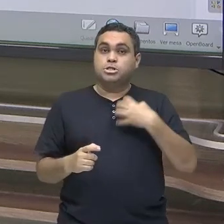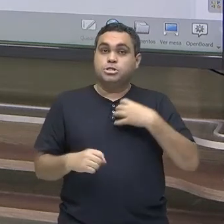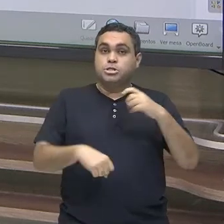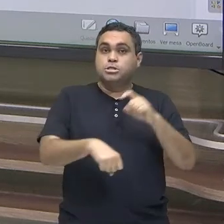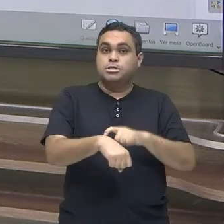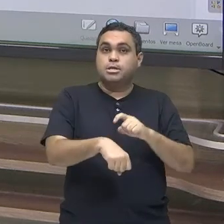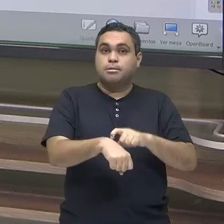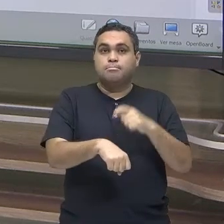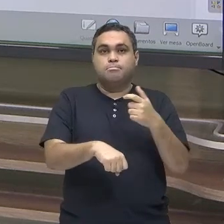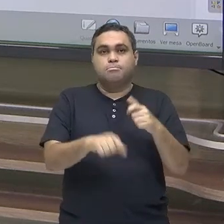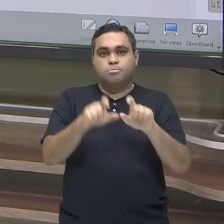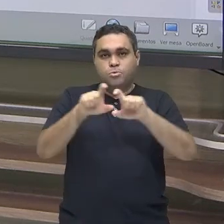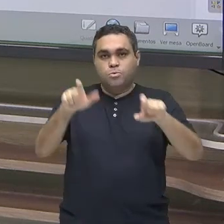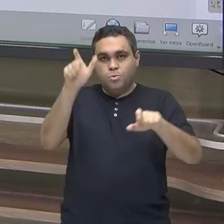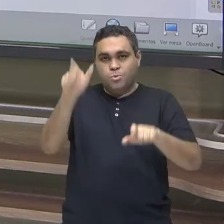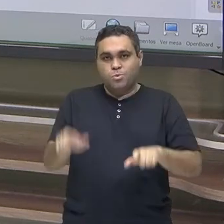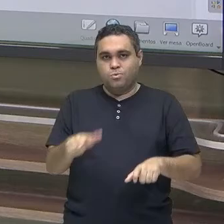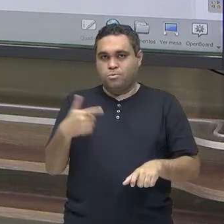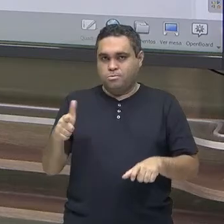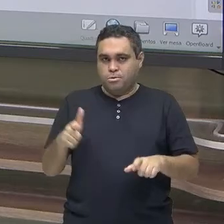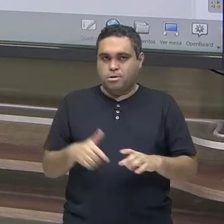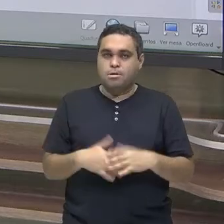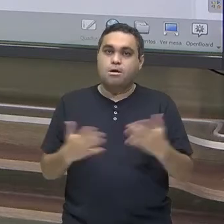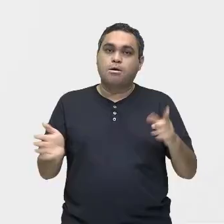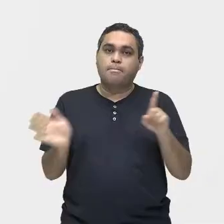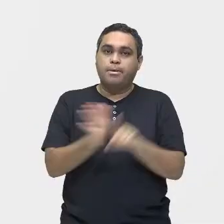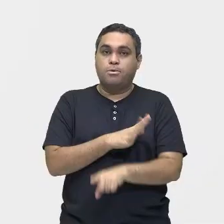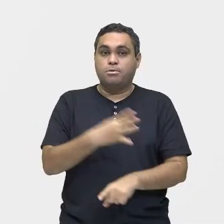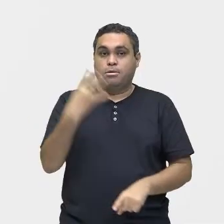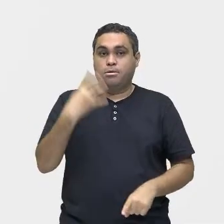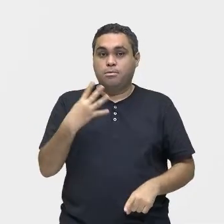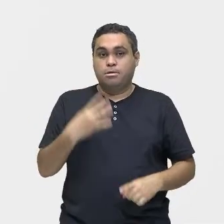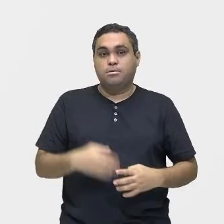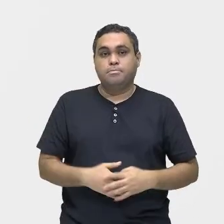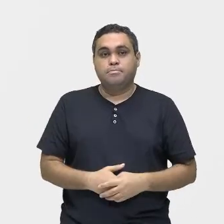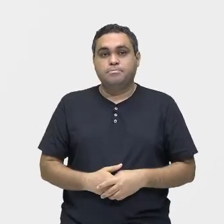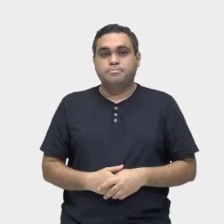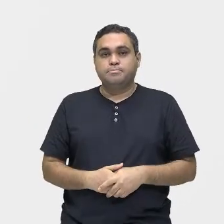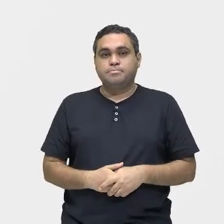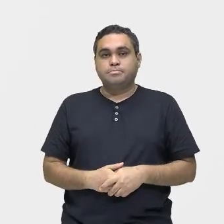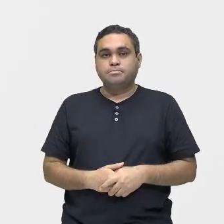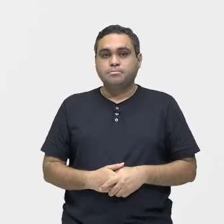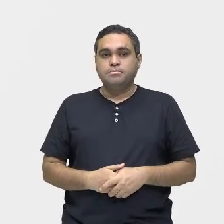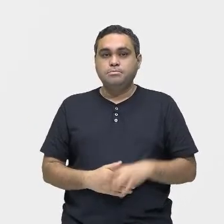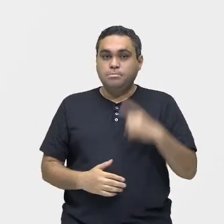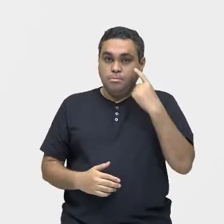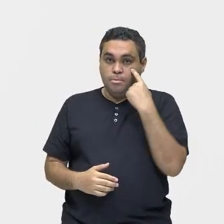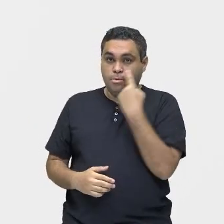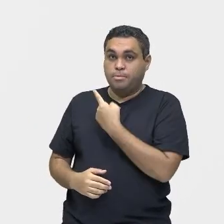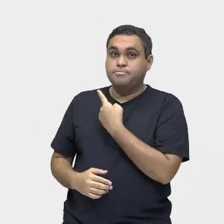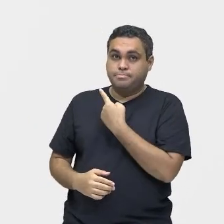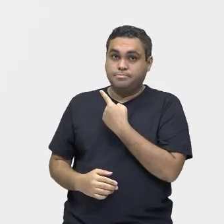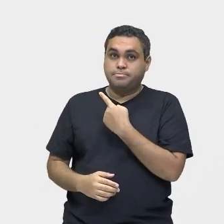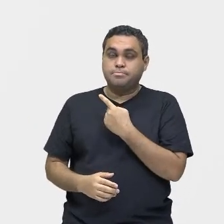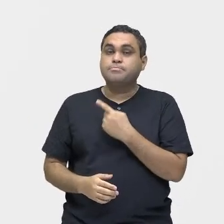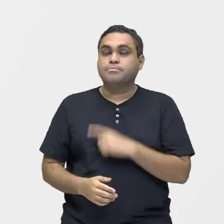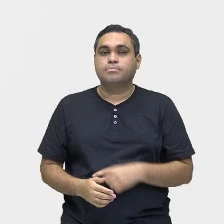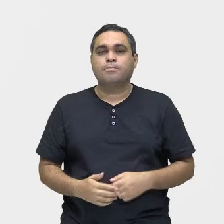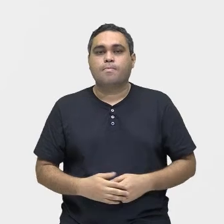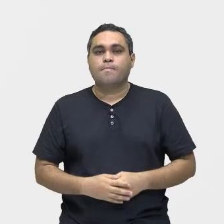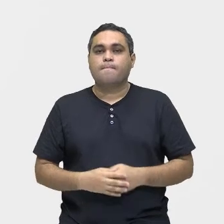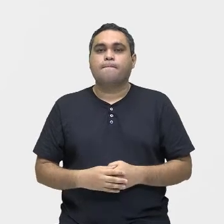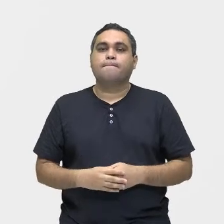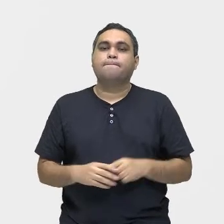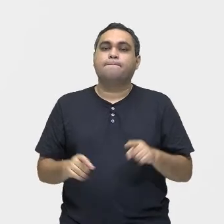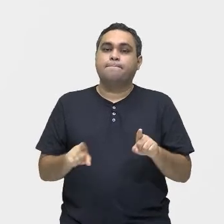possui sujeito, ok? Vamos para a nossa 4ª questão, vamos lá. Olha aí, a 4ª questão